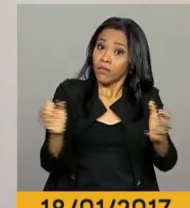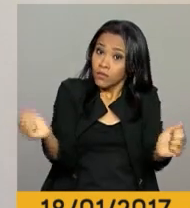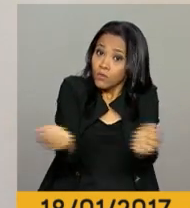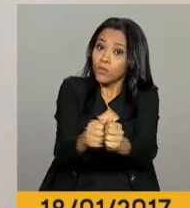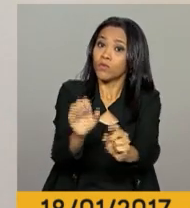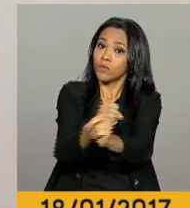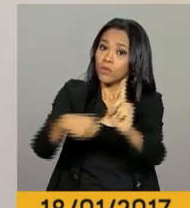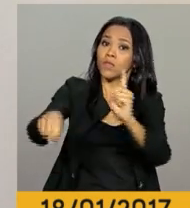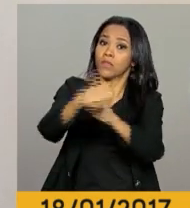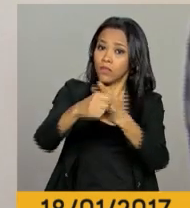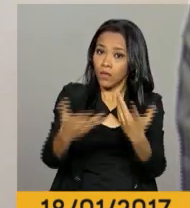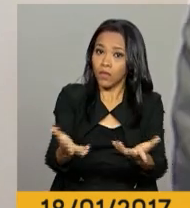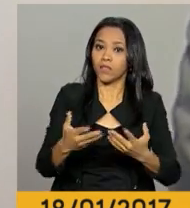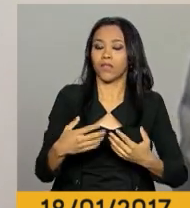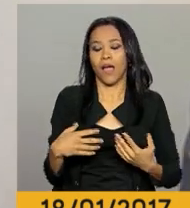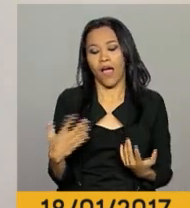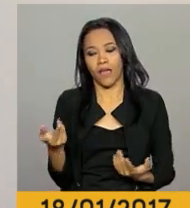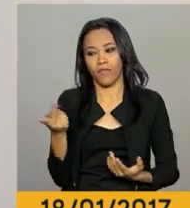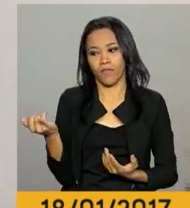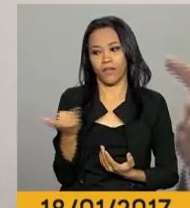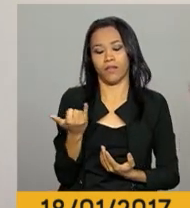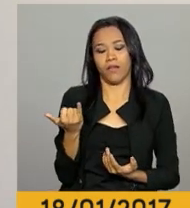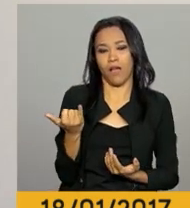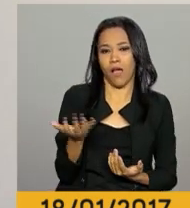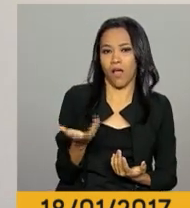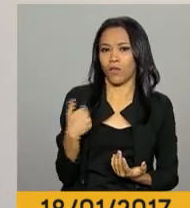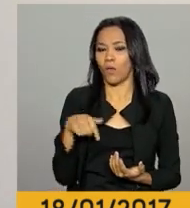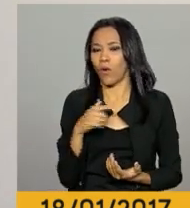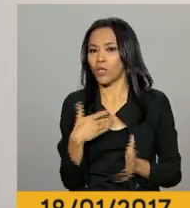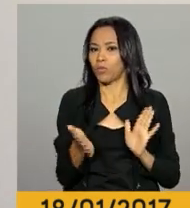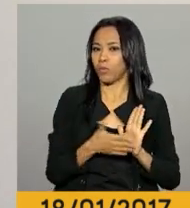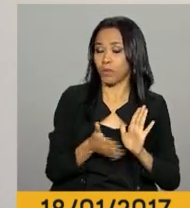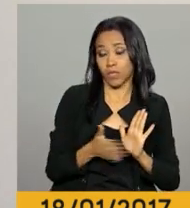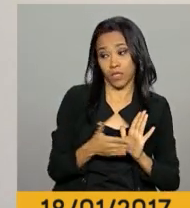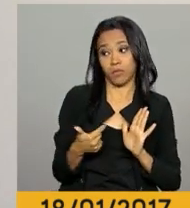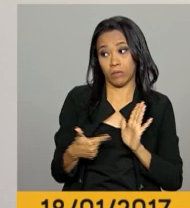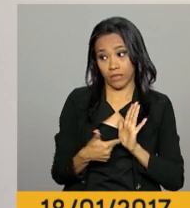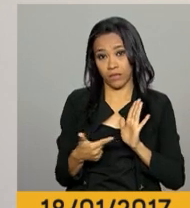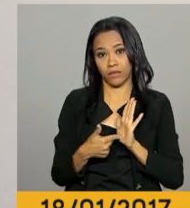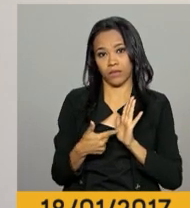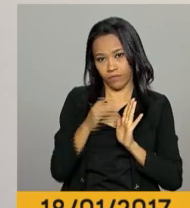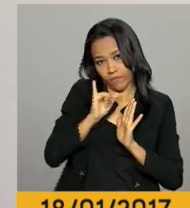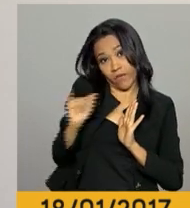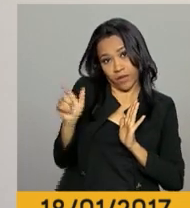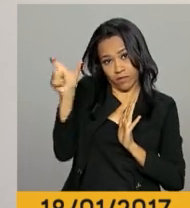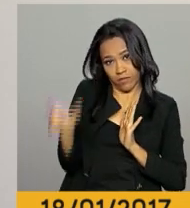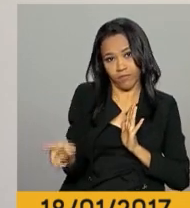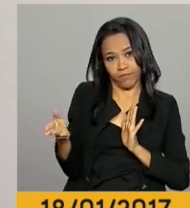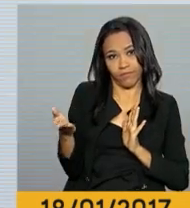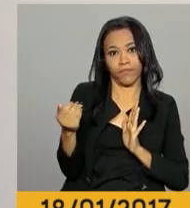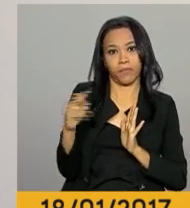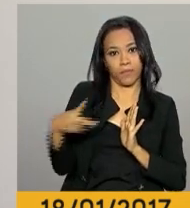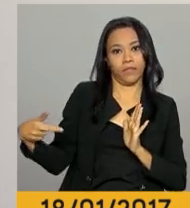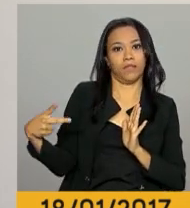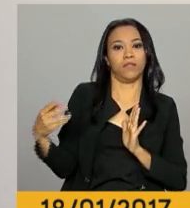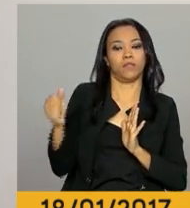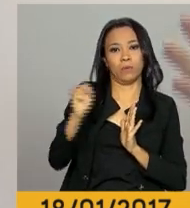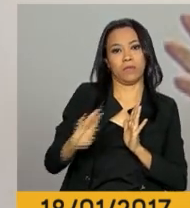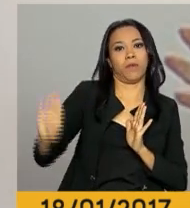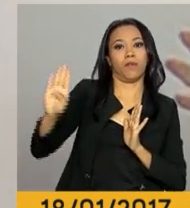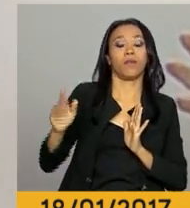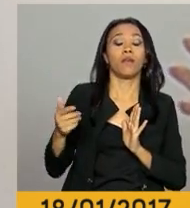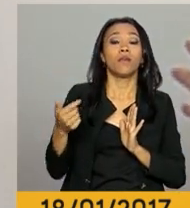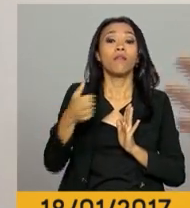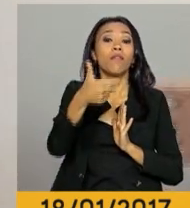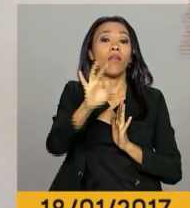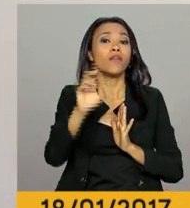brasileira mas olha fif você sabe que nós propusemos isto no final eh de dezembro e em 10